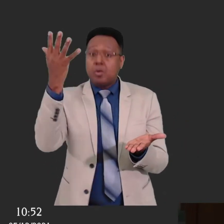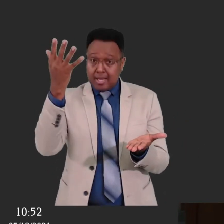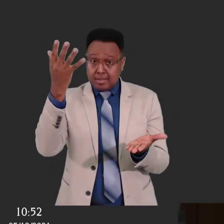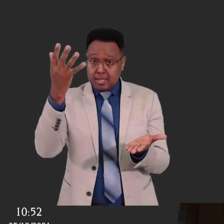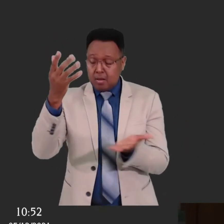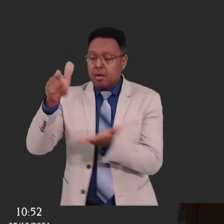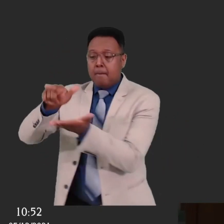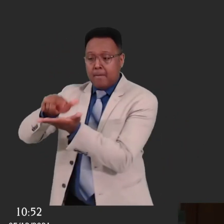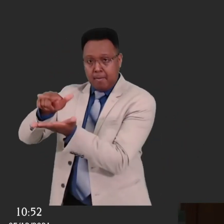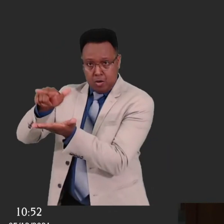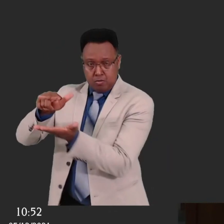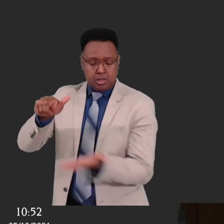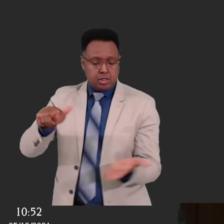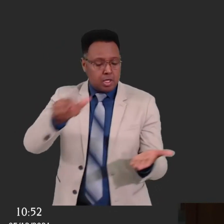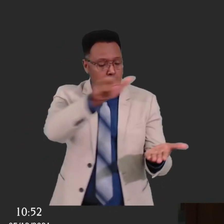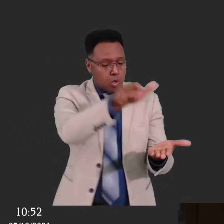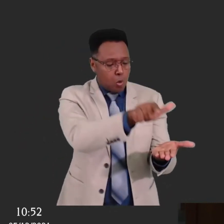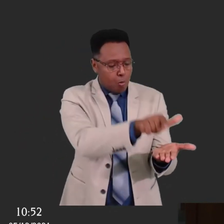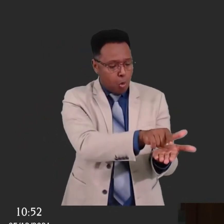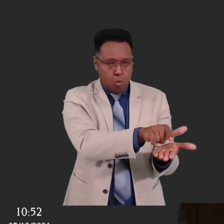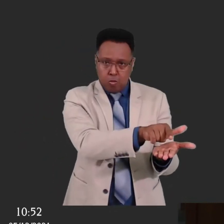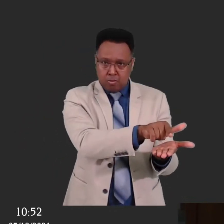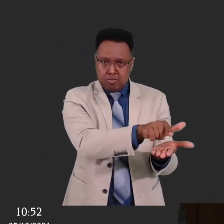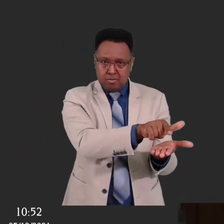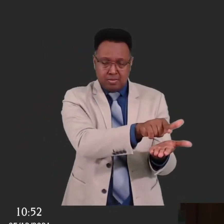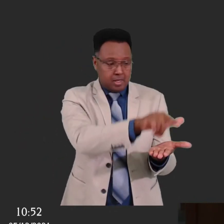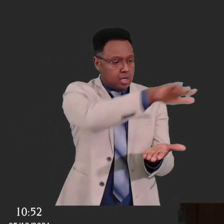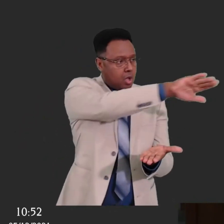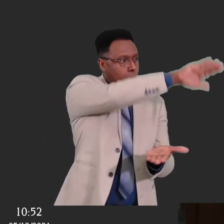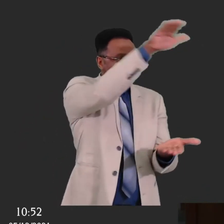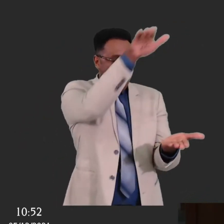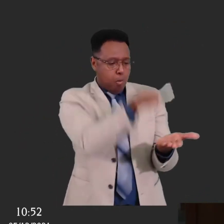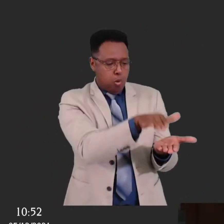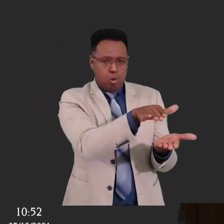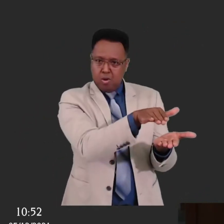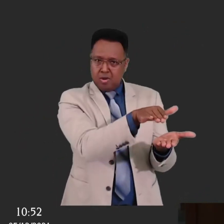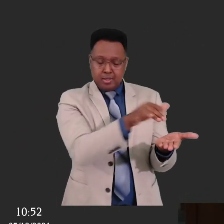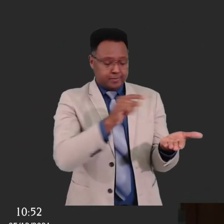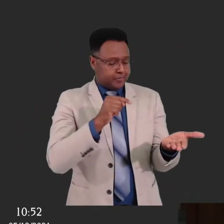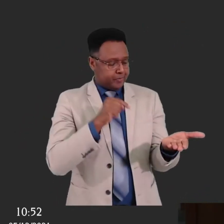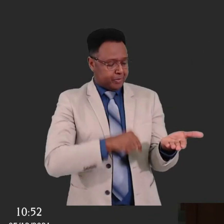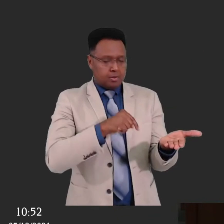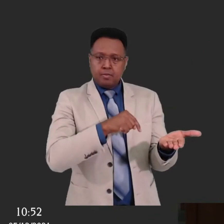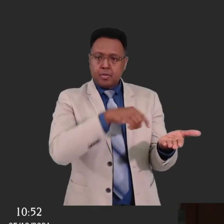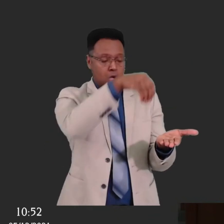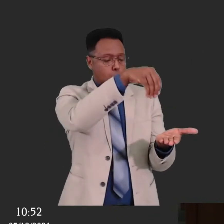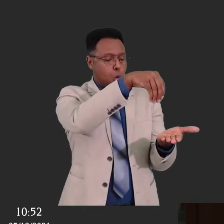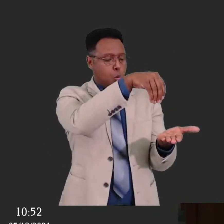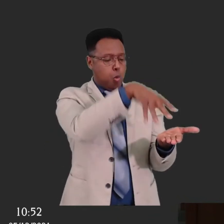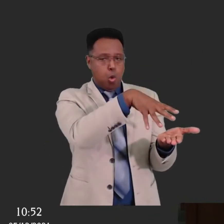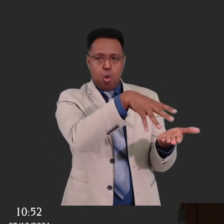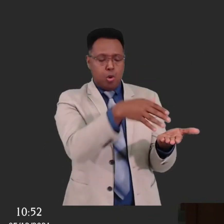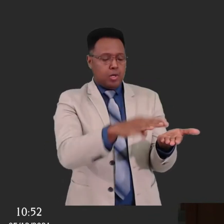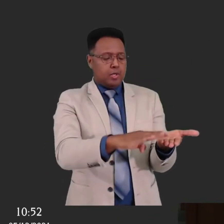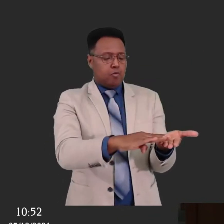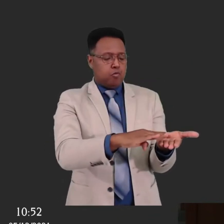o documento numa máquina e o papel que estava branquinho, sem nada, ele sai revelado exatamente o que